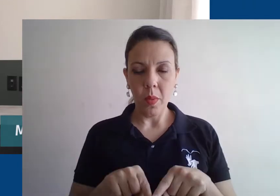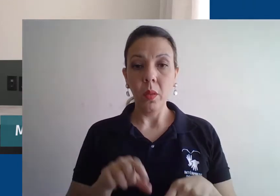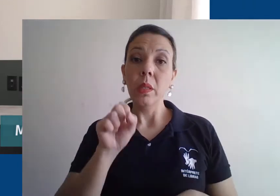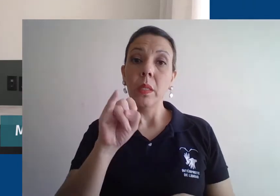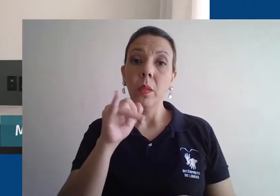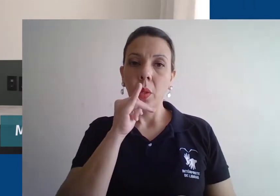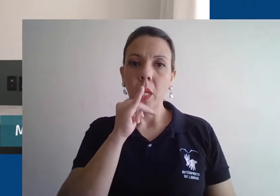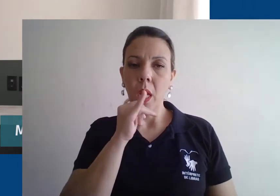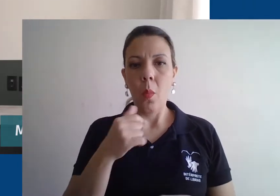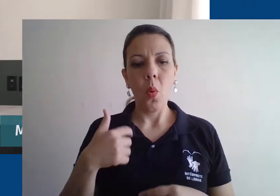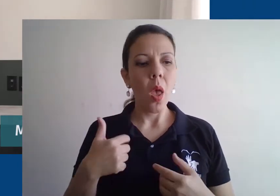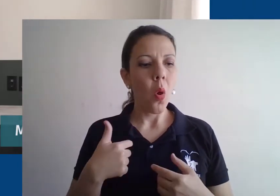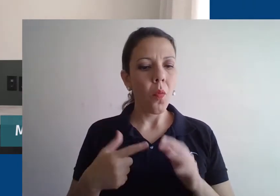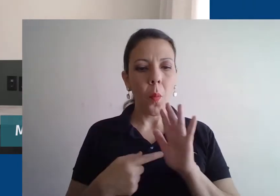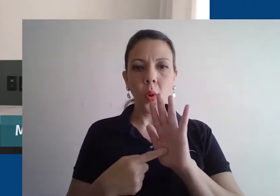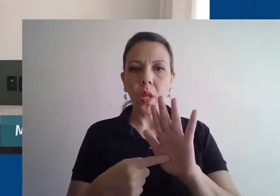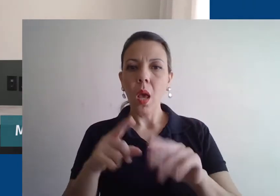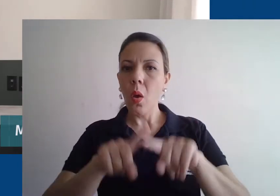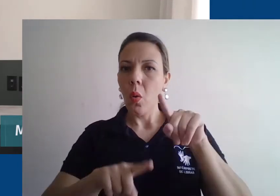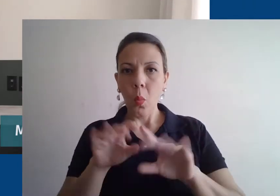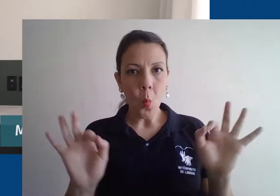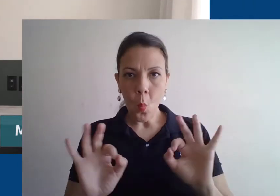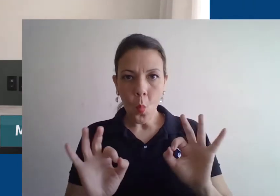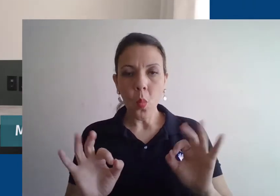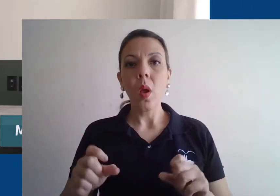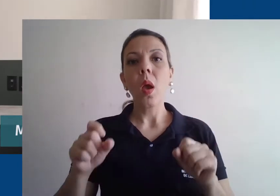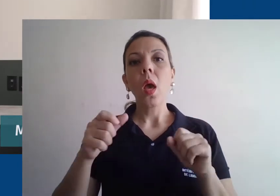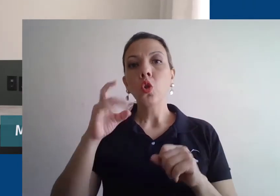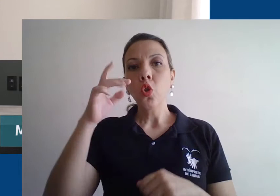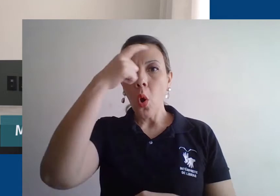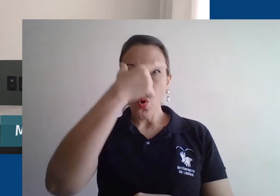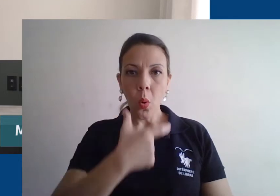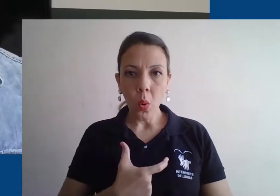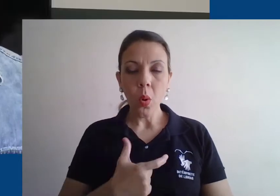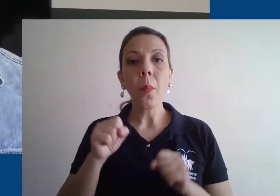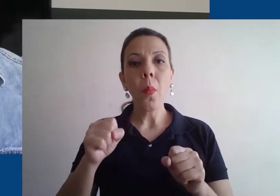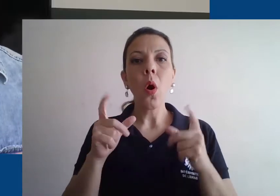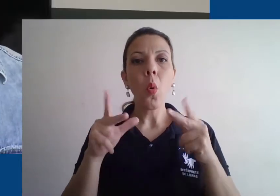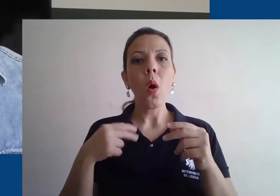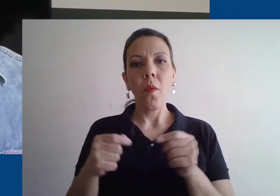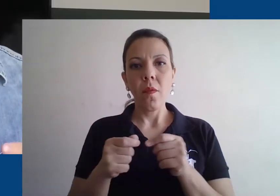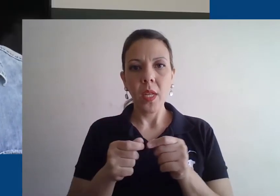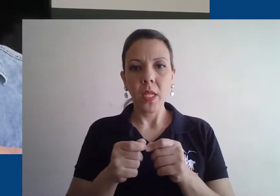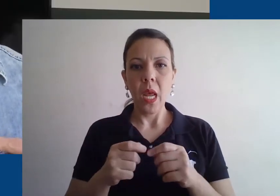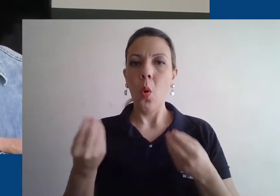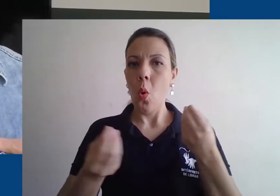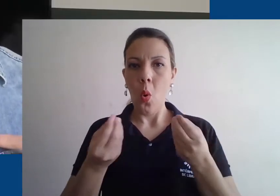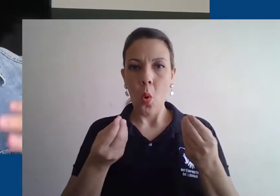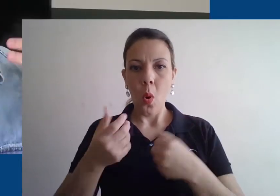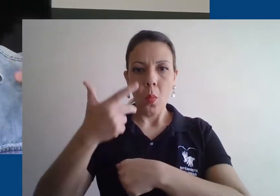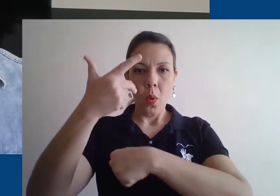demonstração, né, que precisa mostrar a mesa e tudo mais, eu sugiro um enquadramento mais ou menos do que eu tô aqui. Um pouco aqui acima do